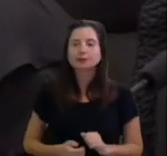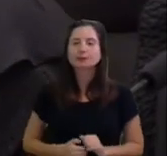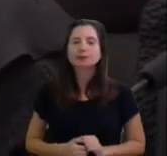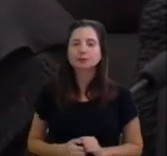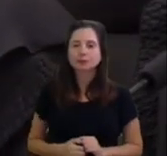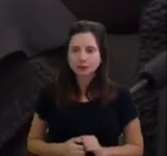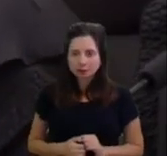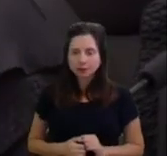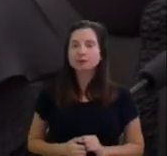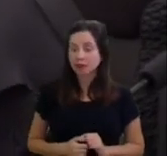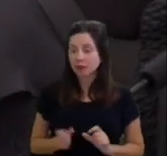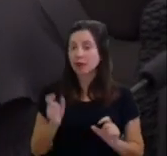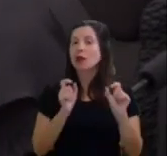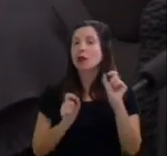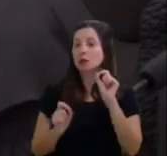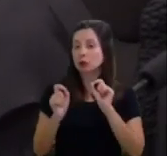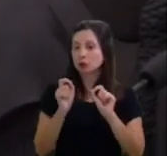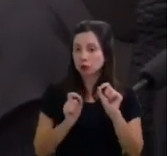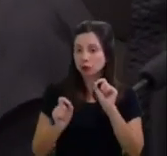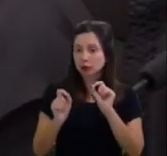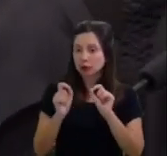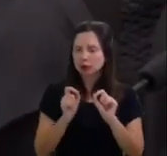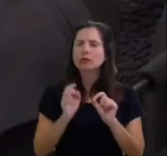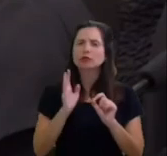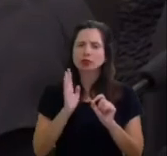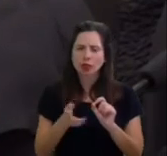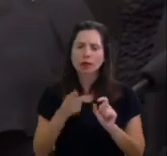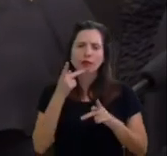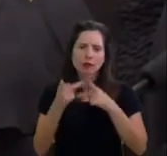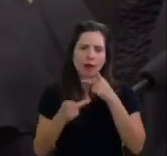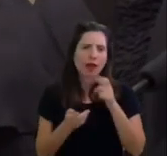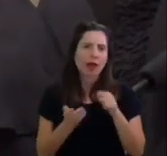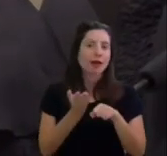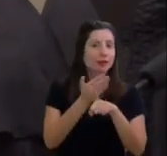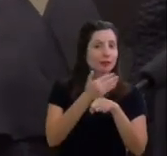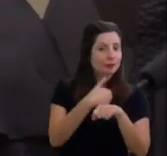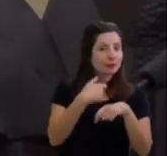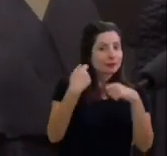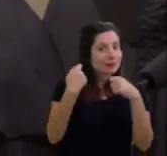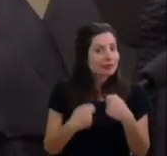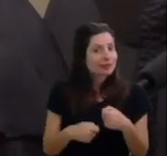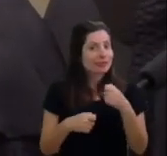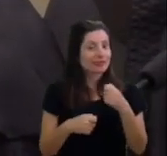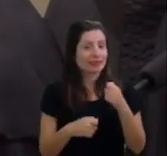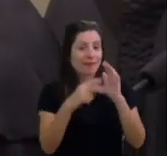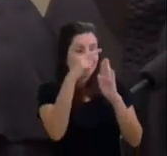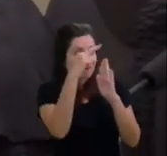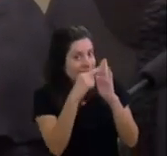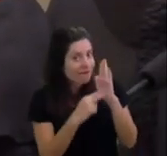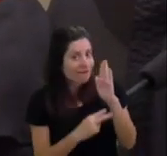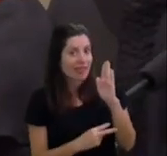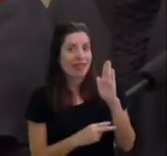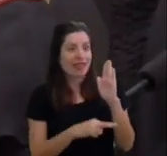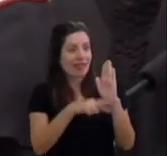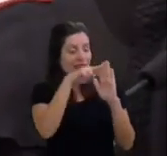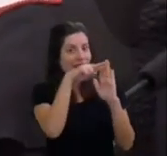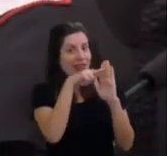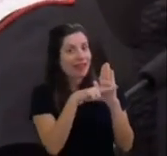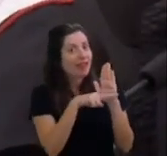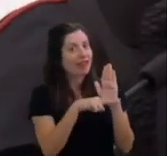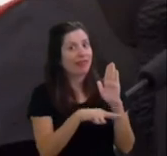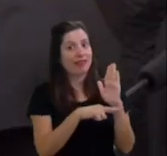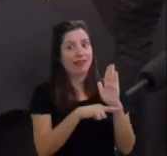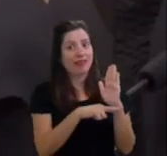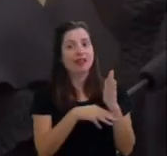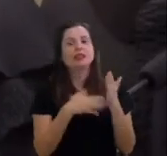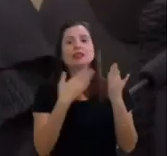O fato é que, como foi dito antes, é necessário encontrar um critério, realmente. E o critério selecionado,